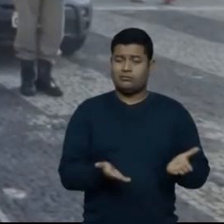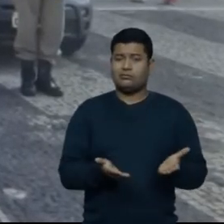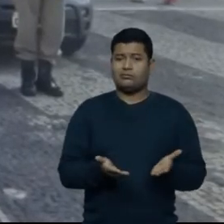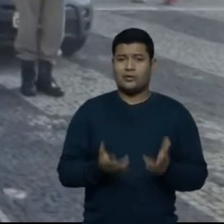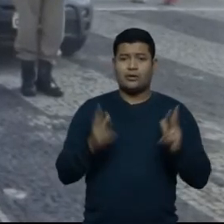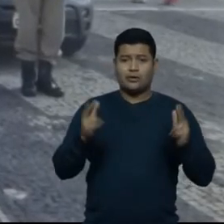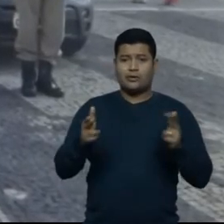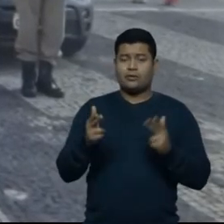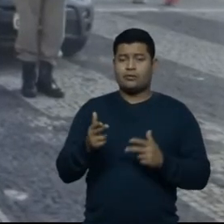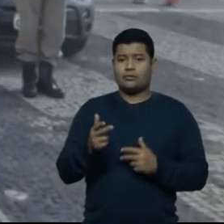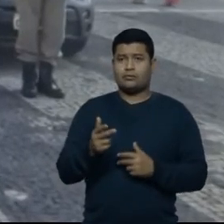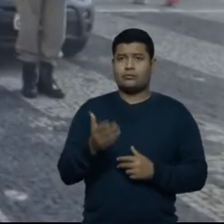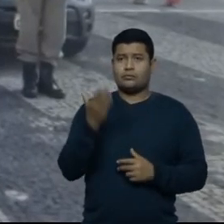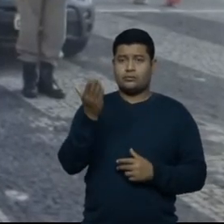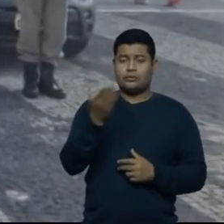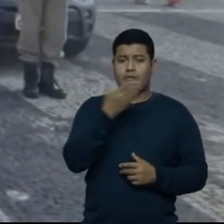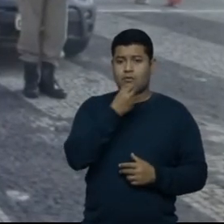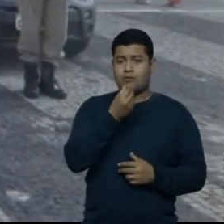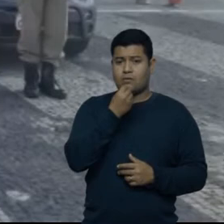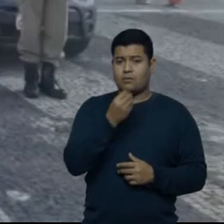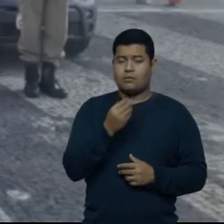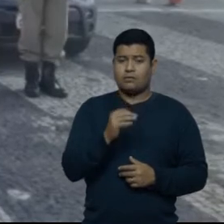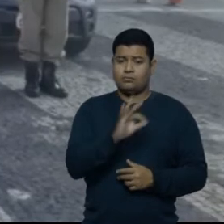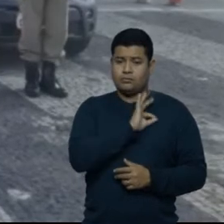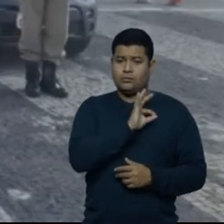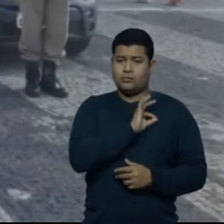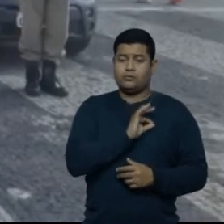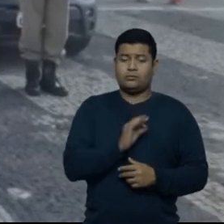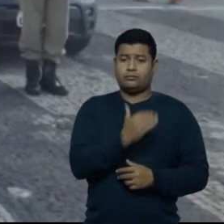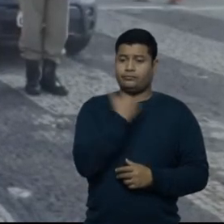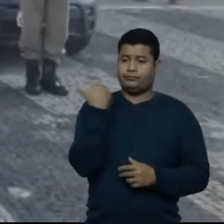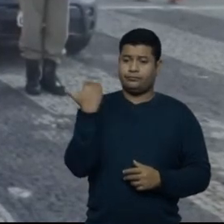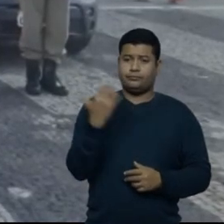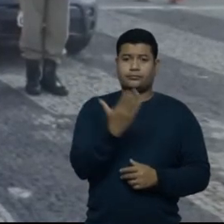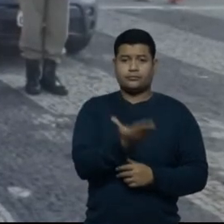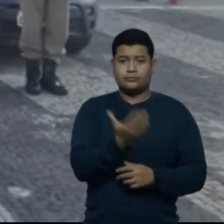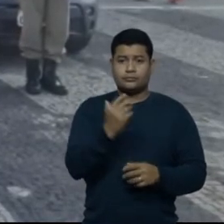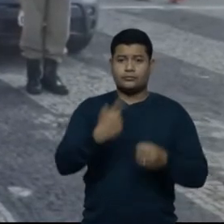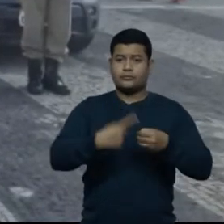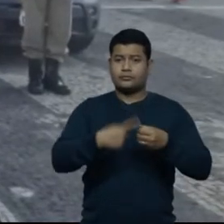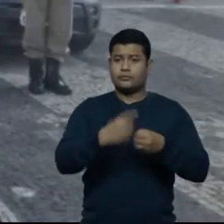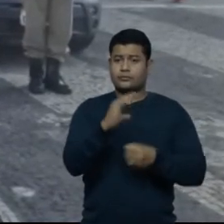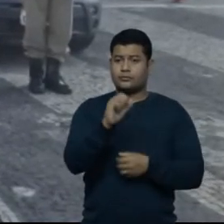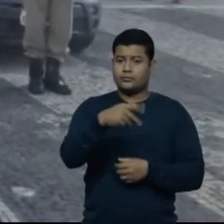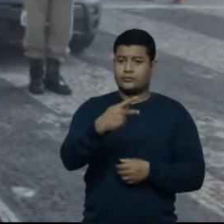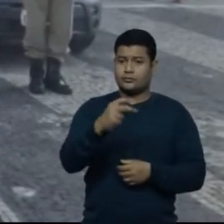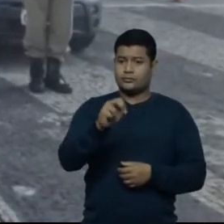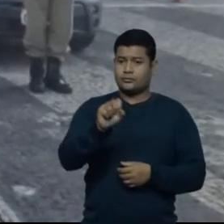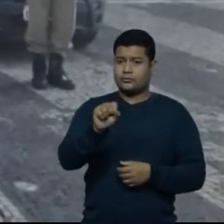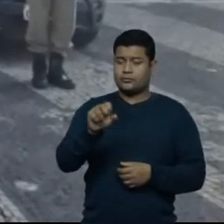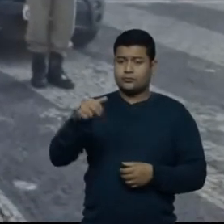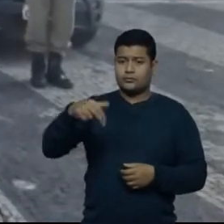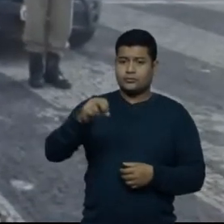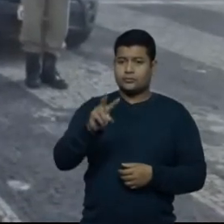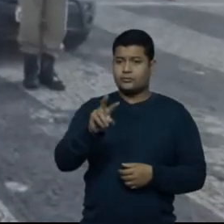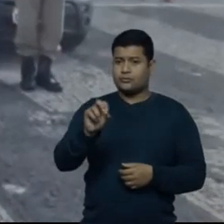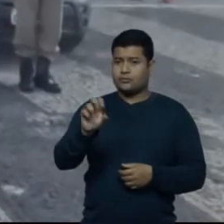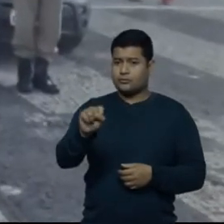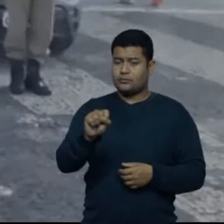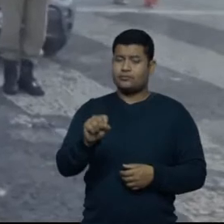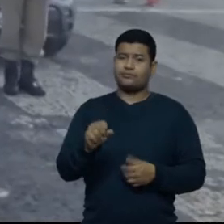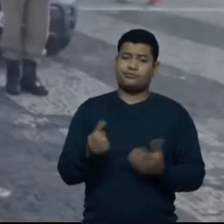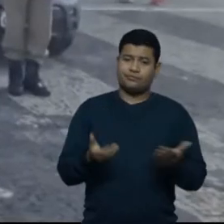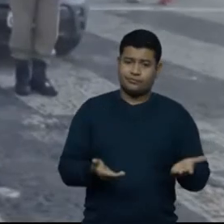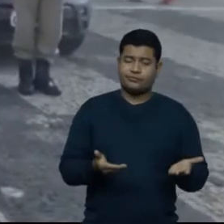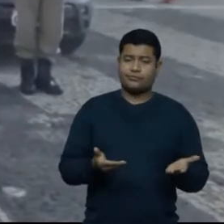uma pessoa que está vestido normal, que aparentemente veio pedir ajuda e acaba sacando a arma e atirando contra